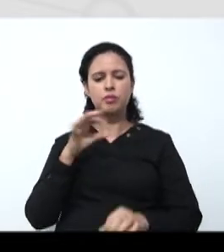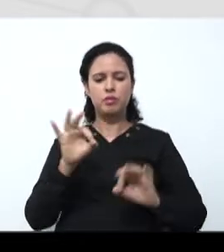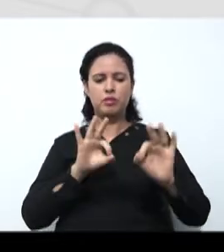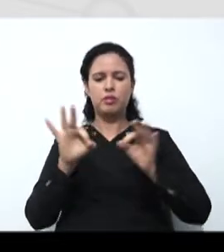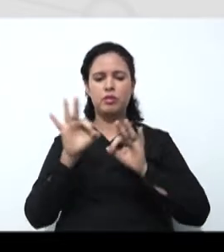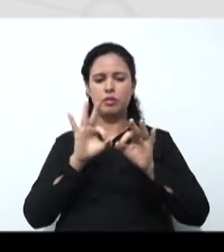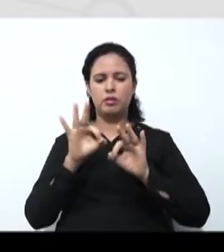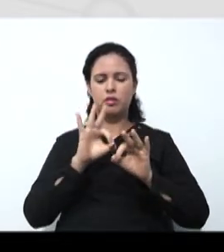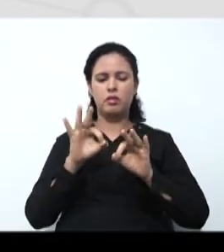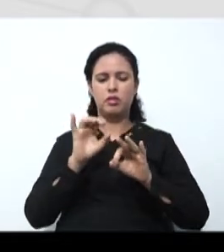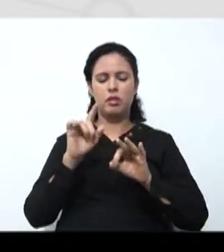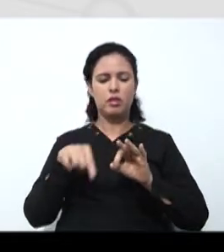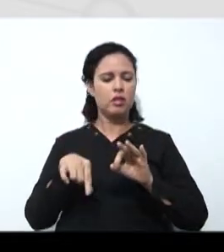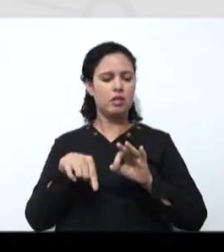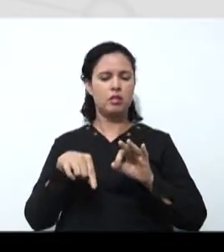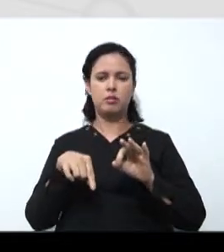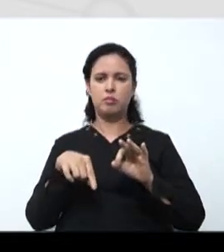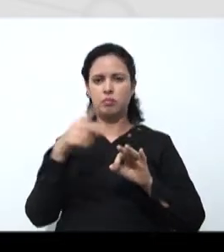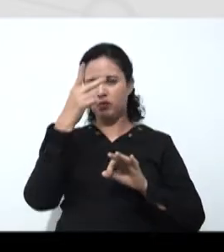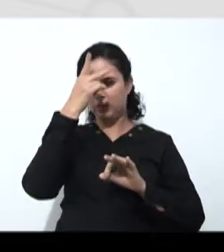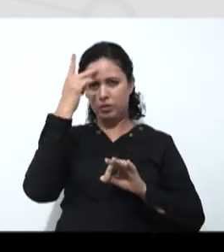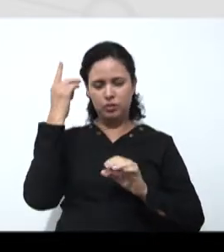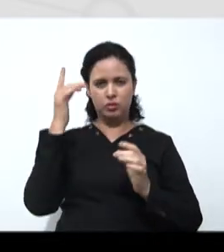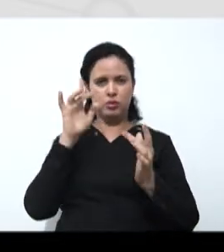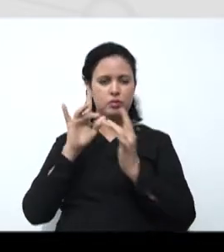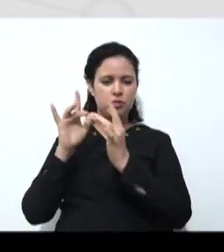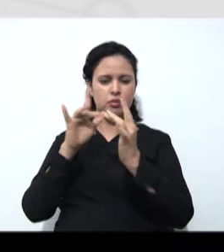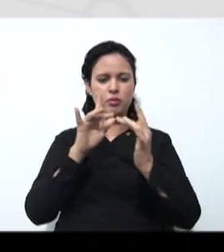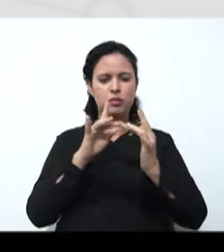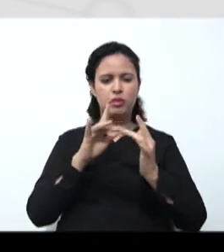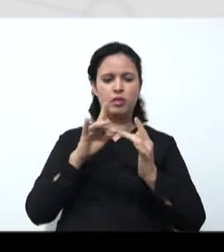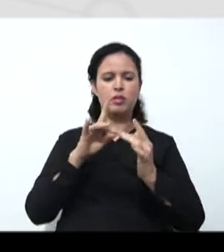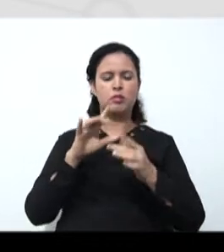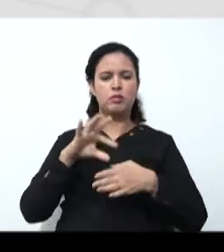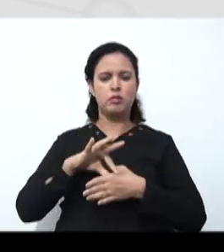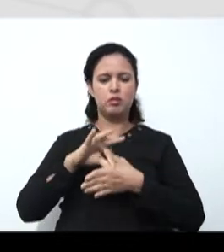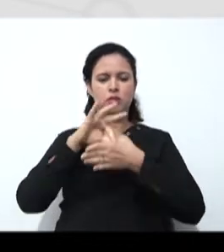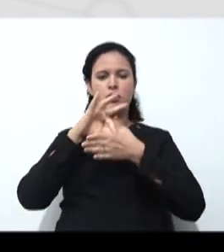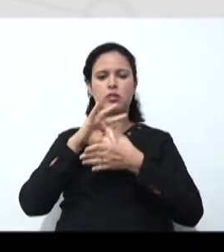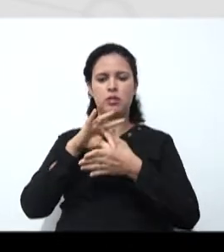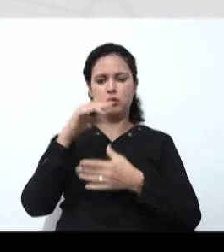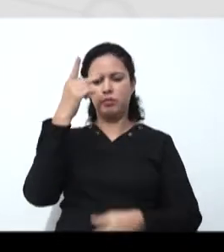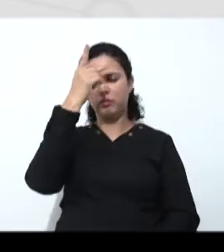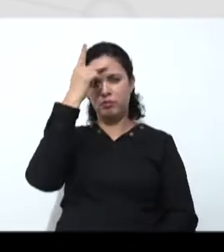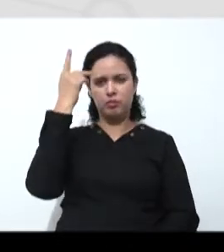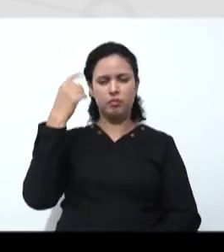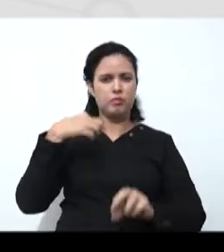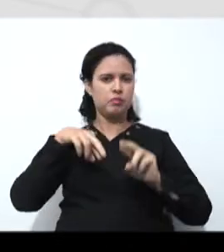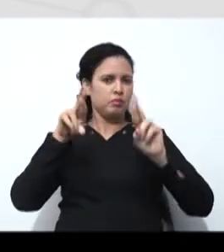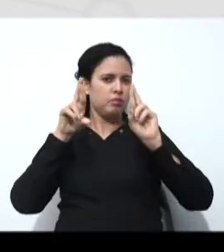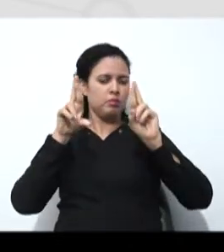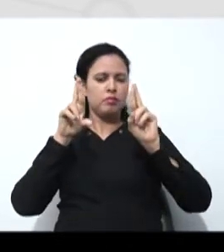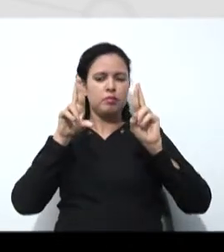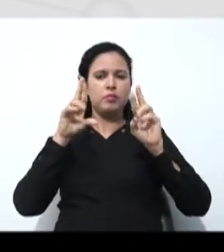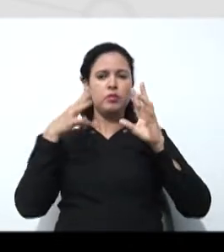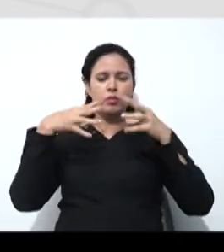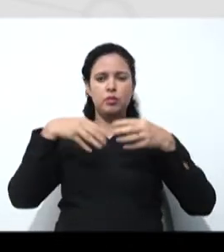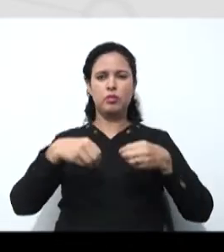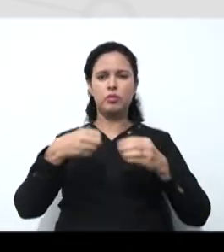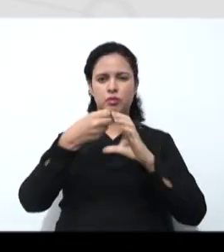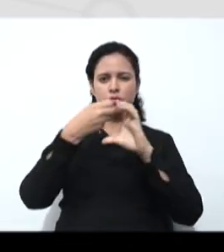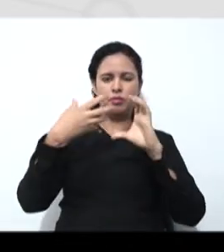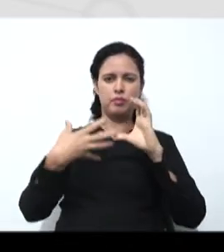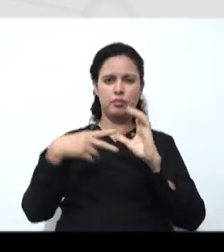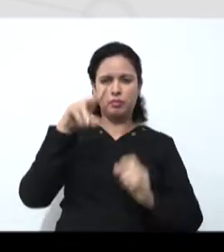organização, rede de contatos, determinação, liderança e a pessoa que é tomadora de decisão. Então, todas essas são